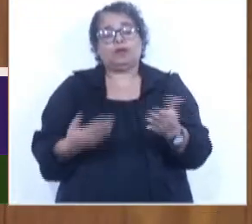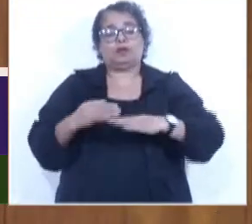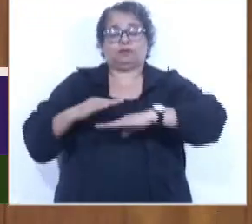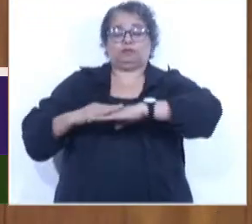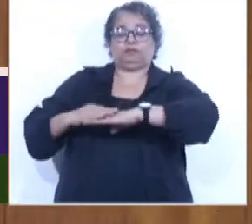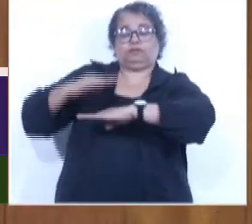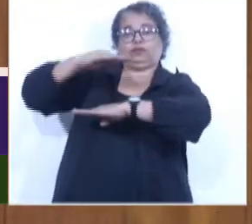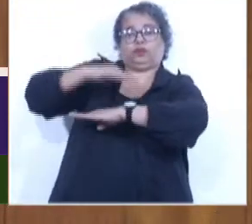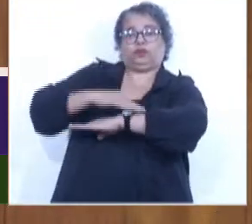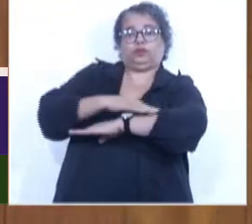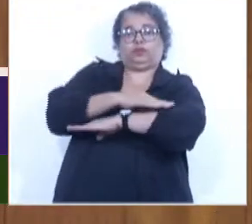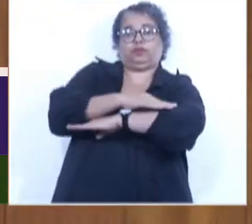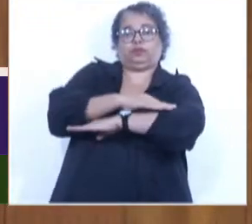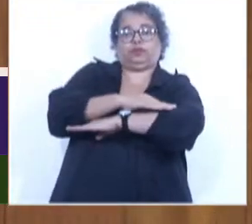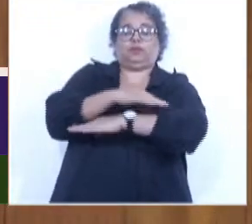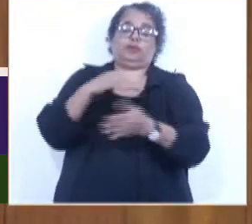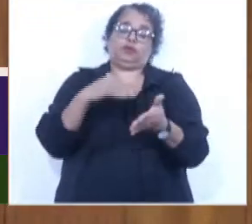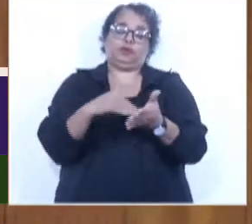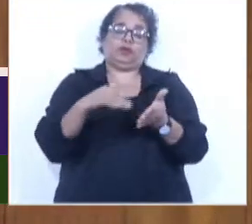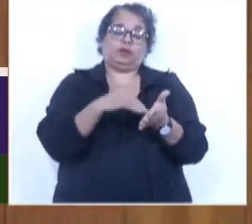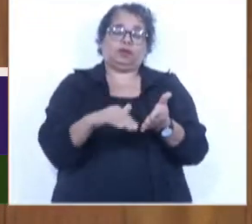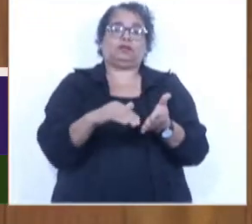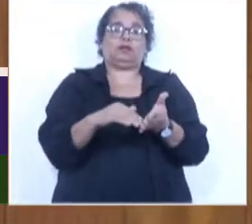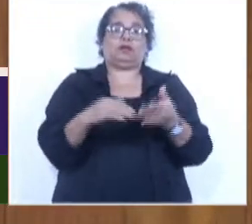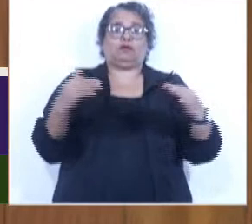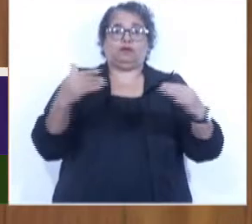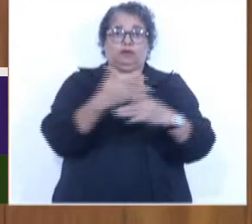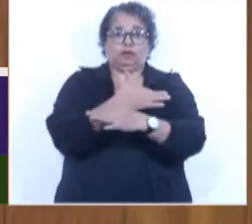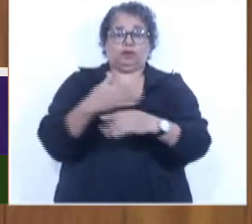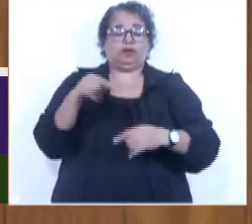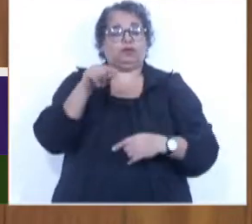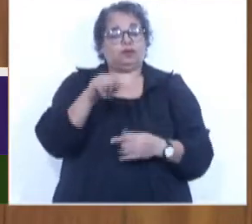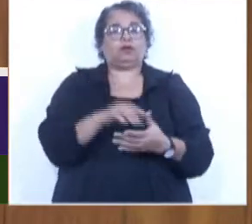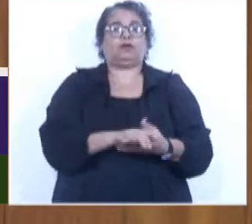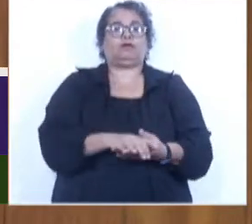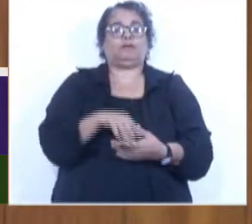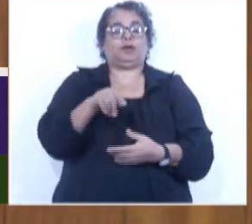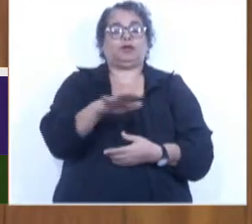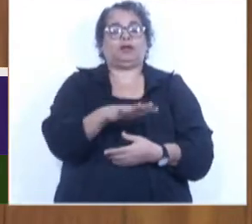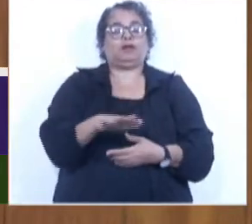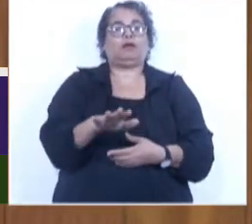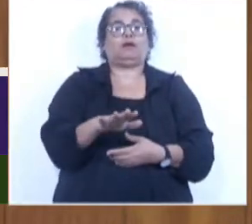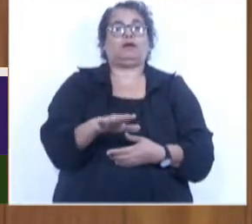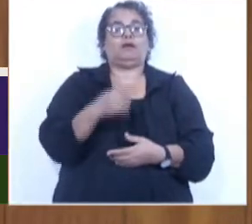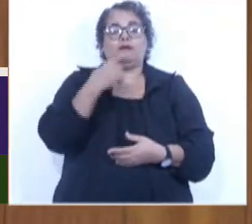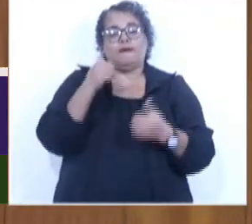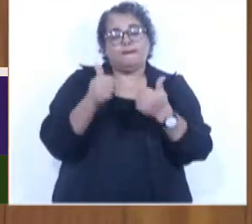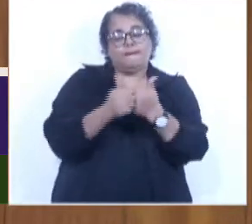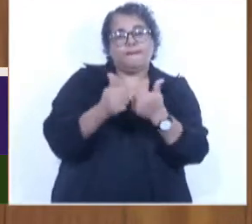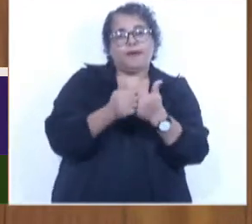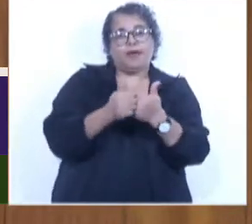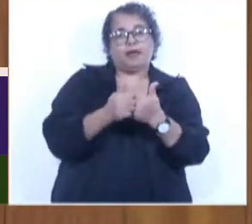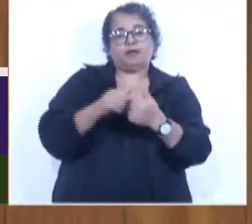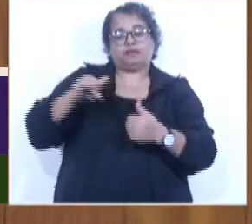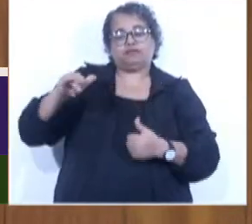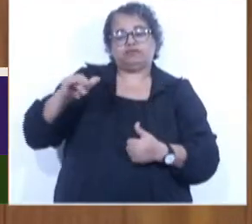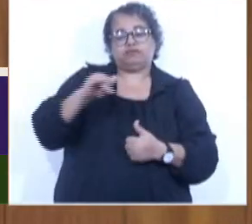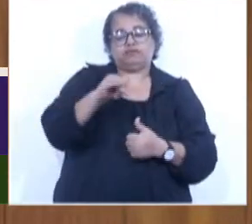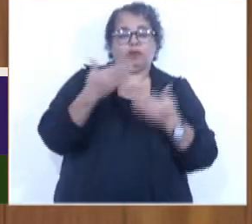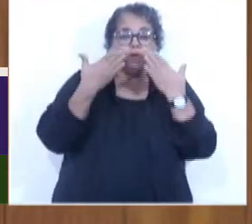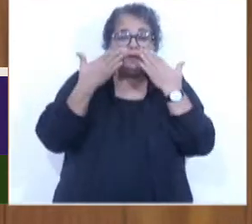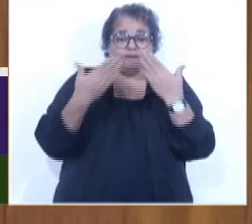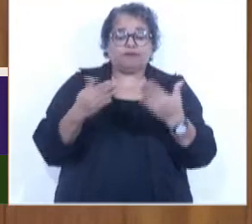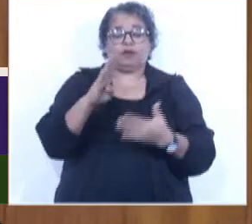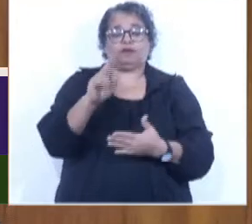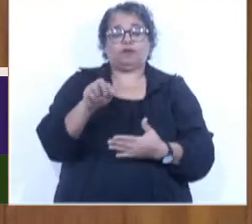para o secretário de trânsito para que aquele local ali né Para que próximo nas proximidades quase que enfrente ao estabelecimento